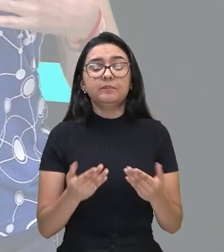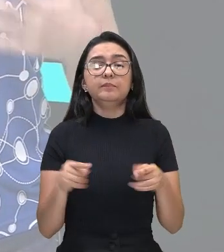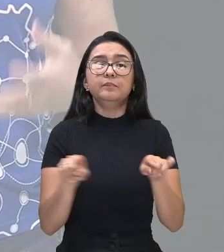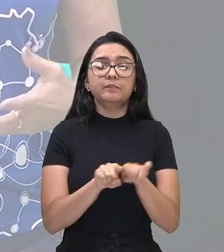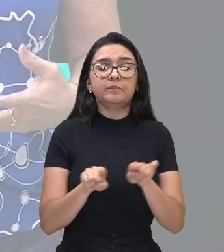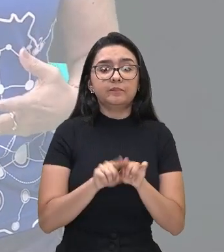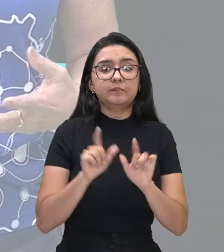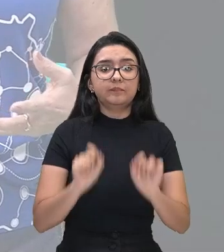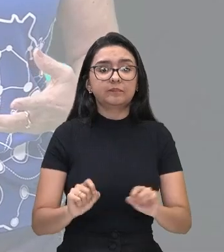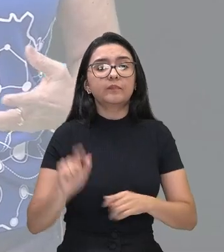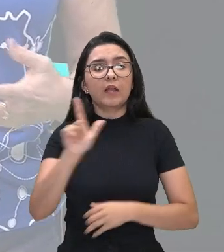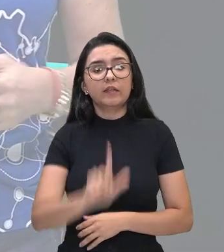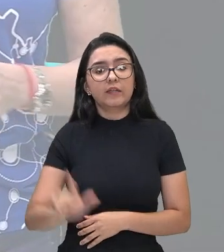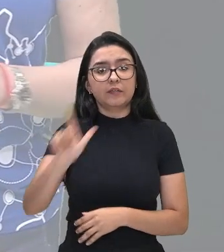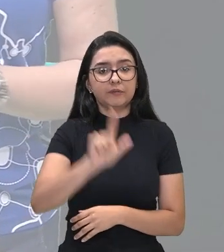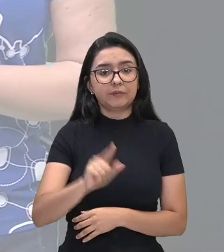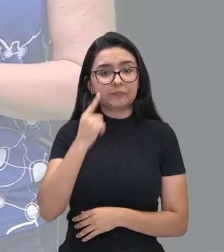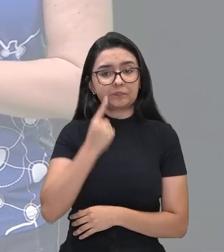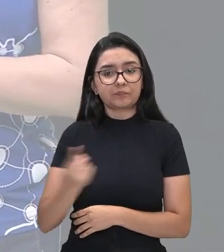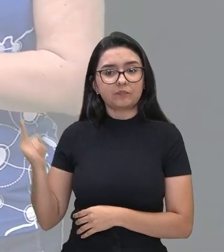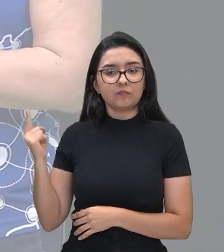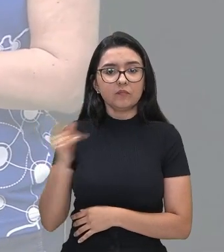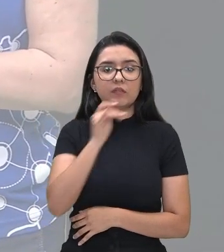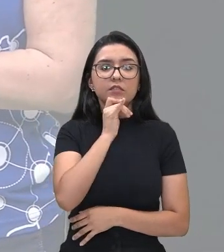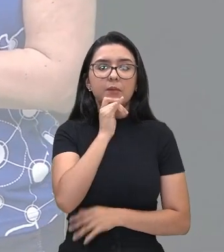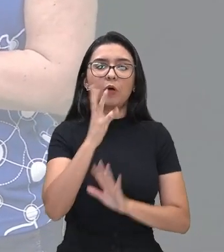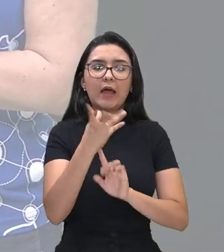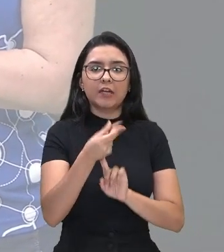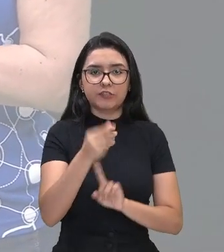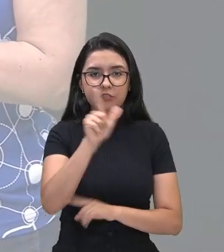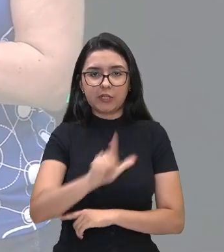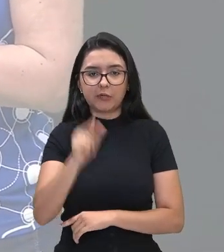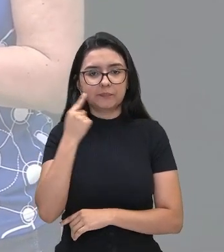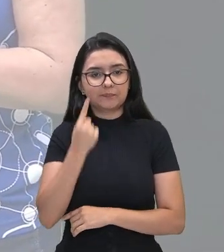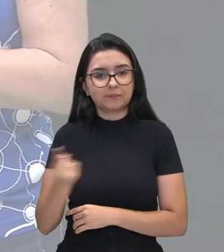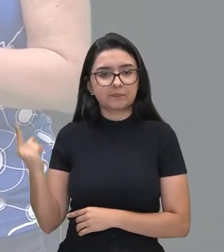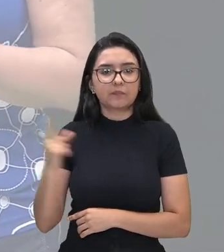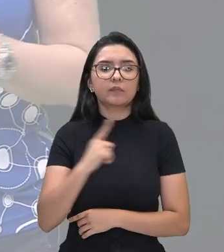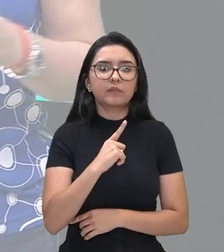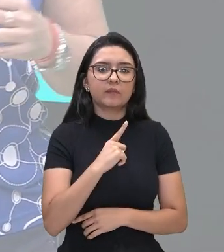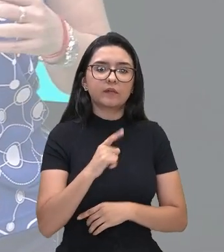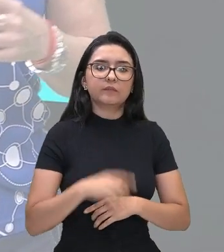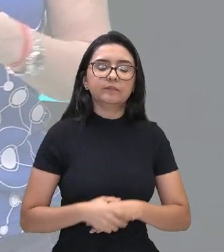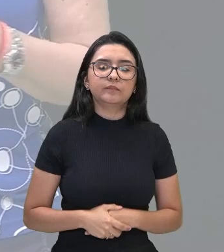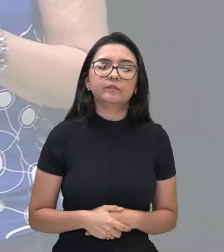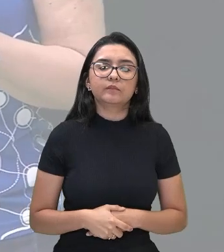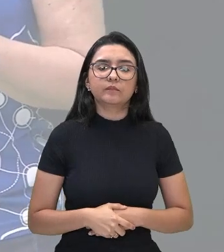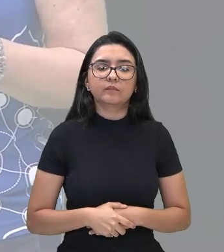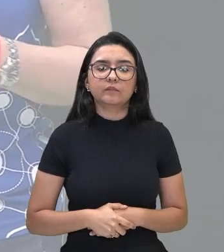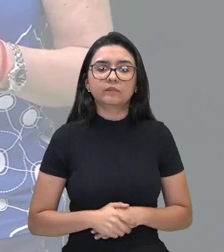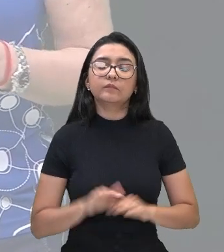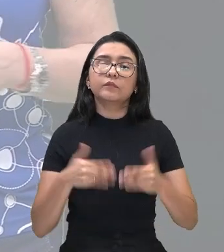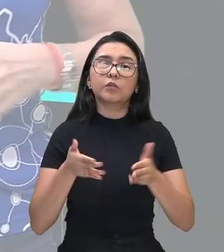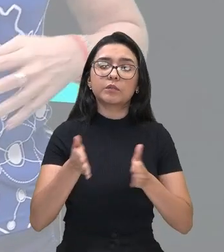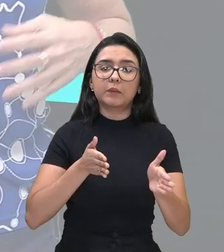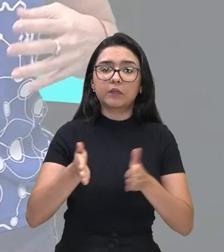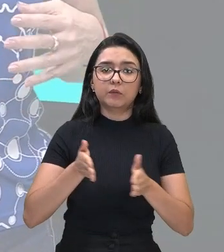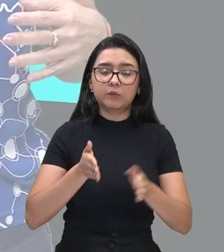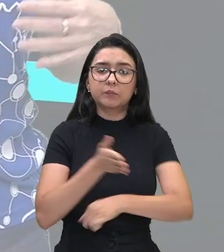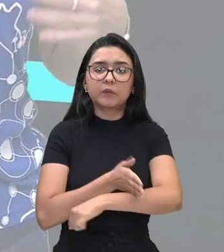na literatura, aqui nós temos uma iluminura. Então, nesse período